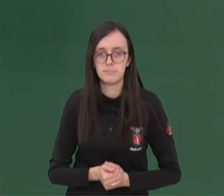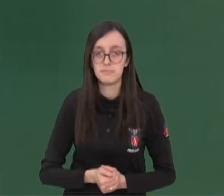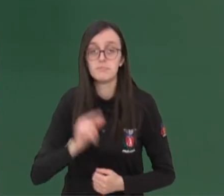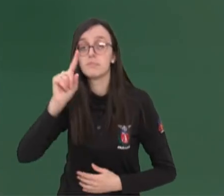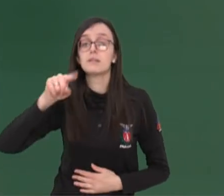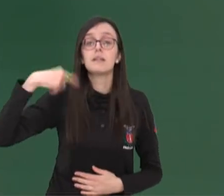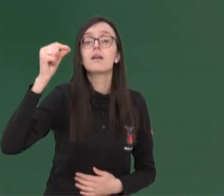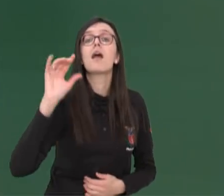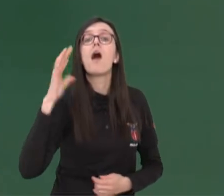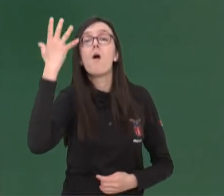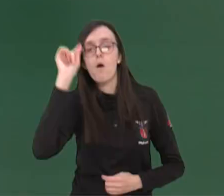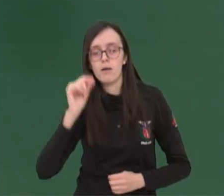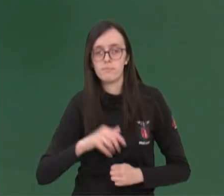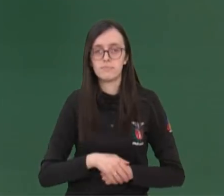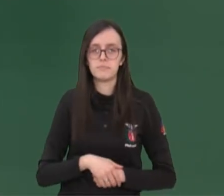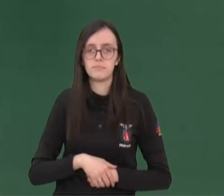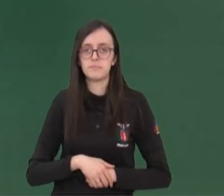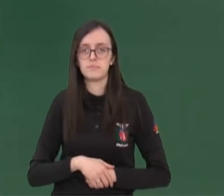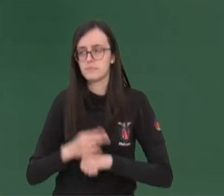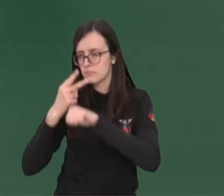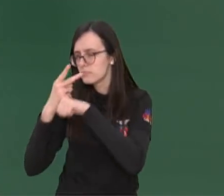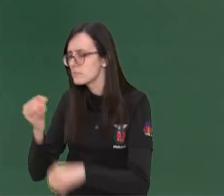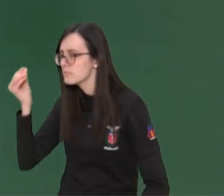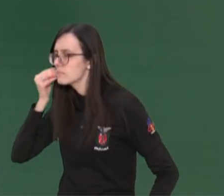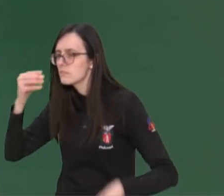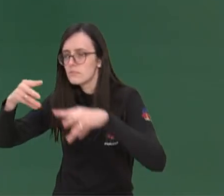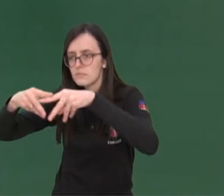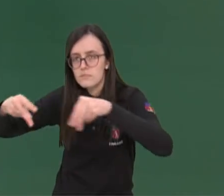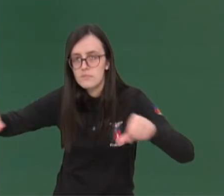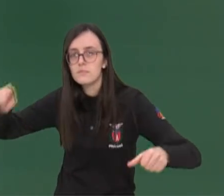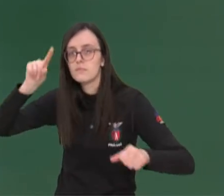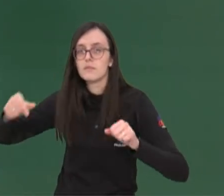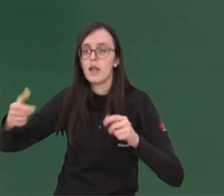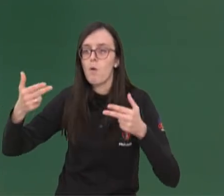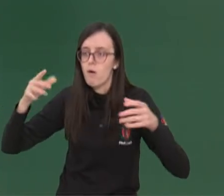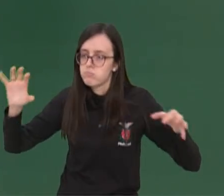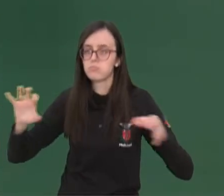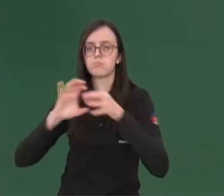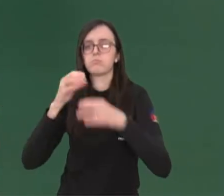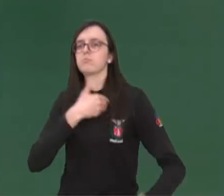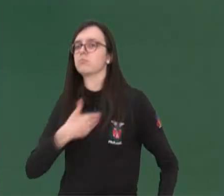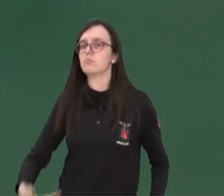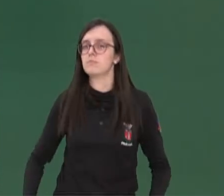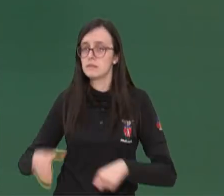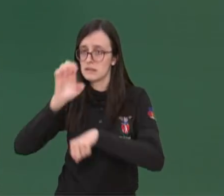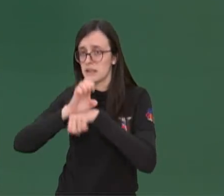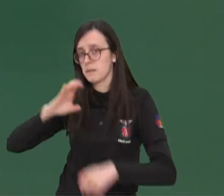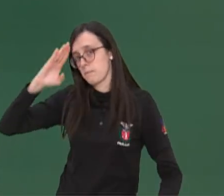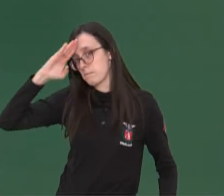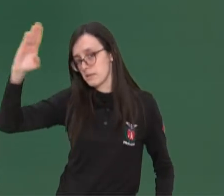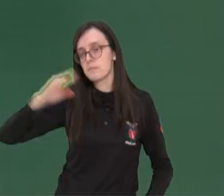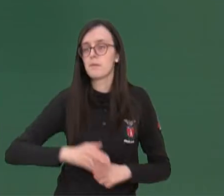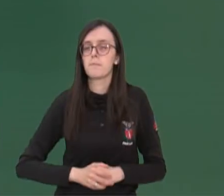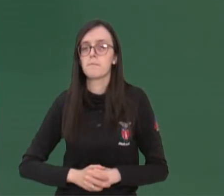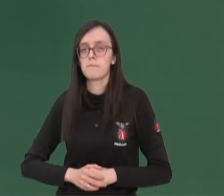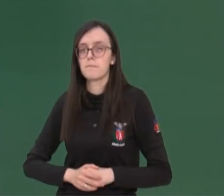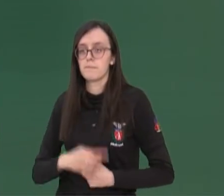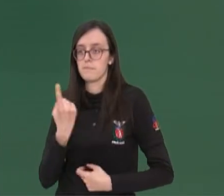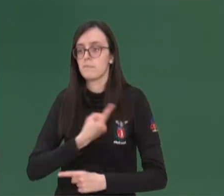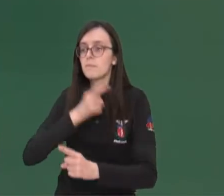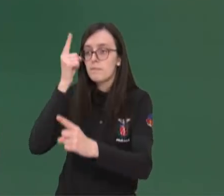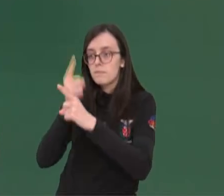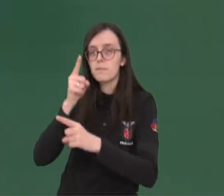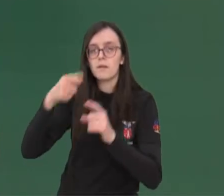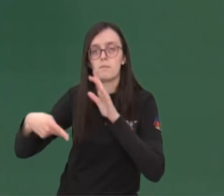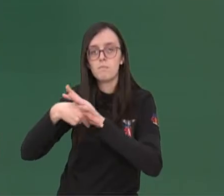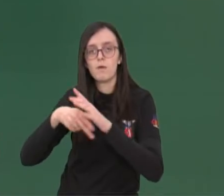Depois, procura para garantir uma terra junto aos governos estaduais, principalmente. Localizamos uma tribo